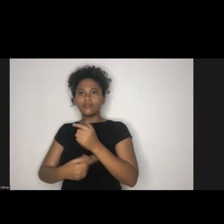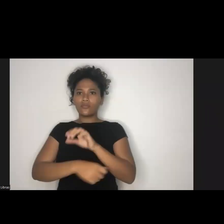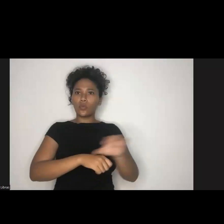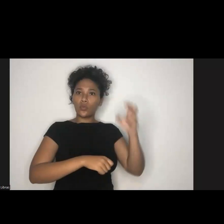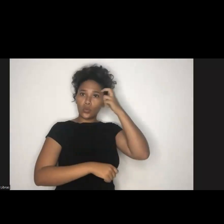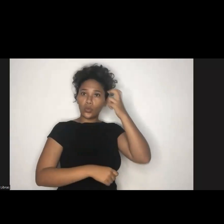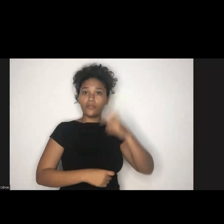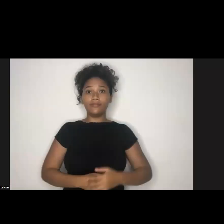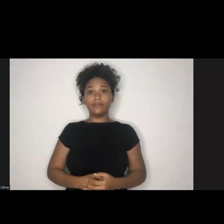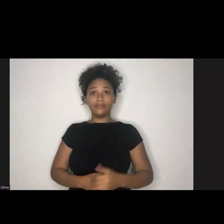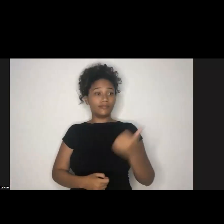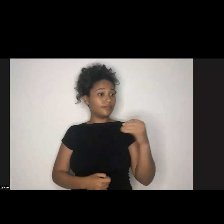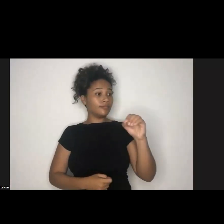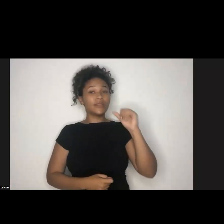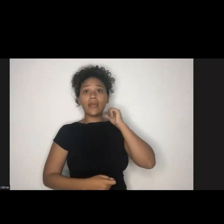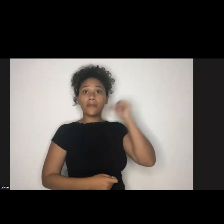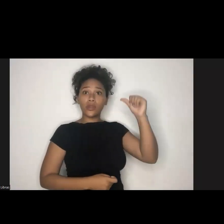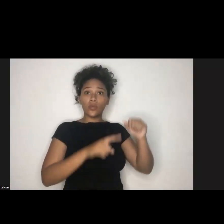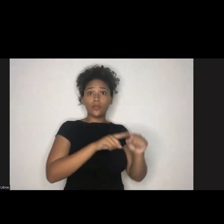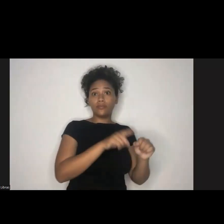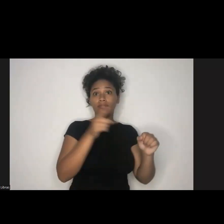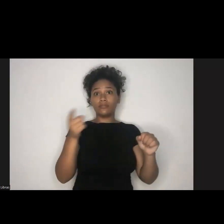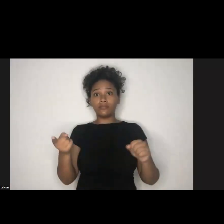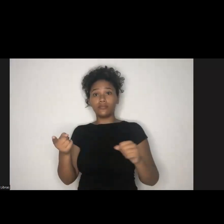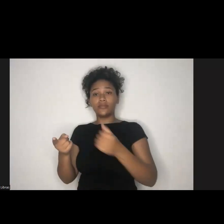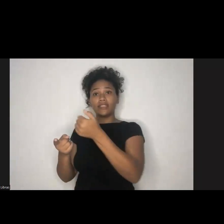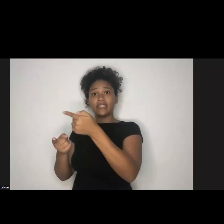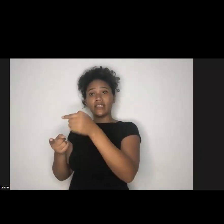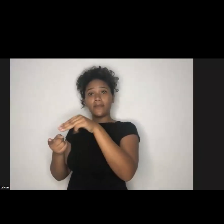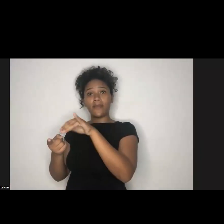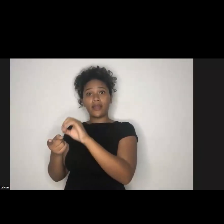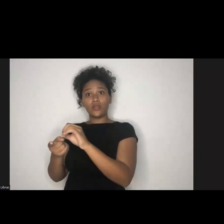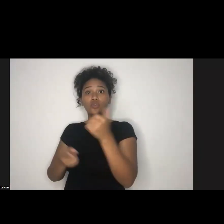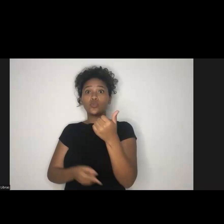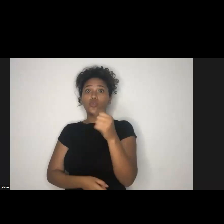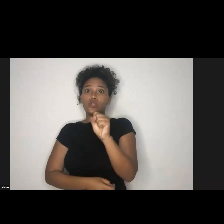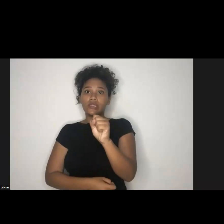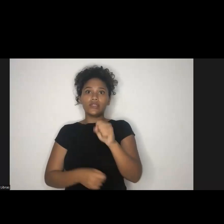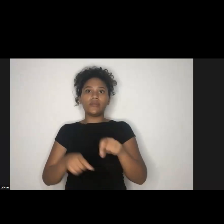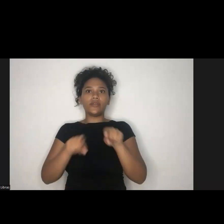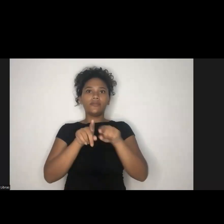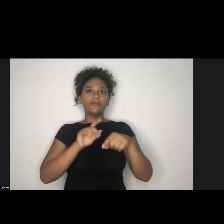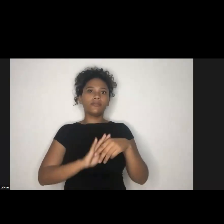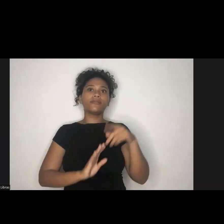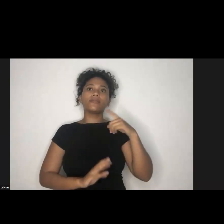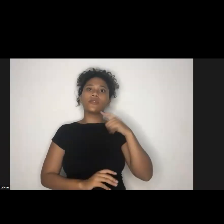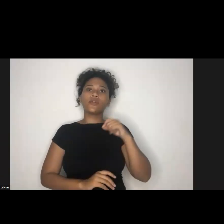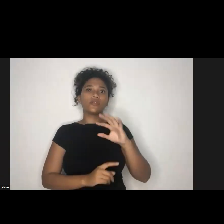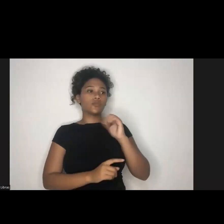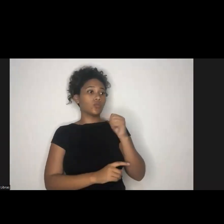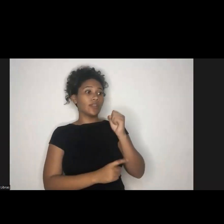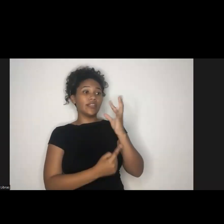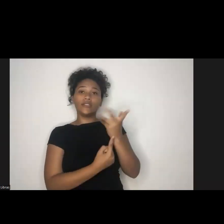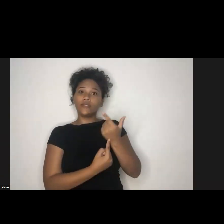de 10 de Abril a 18 de Maio 18 artistas expoentes estão aqui provocando e sendo